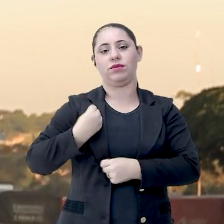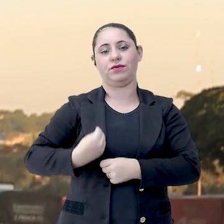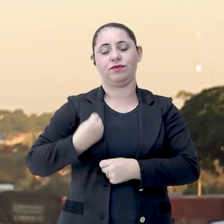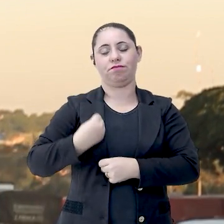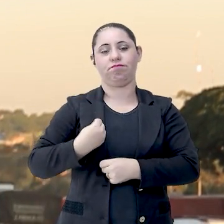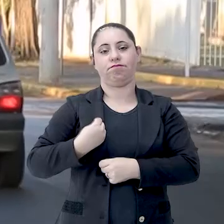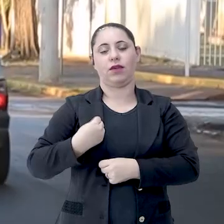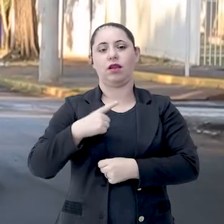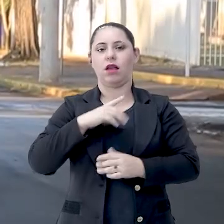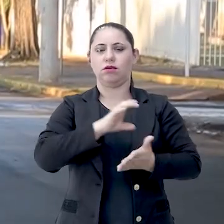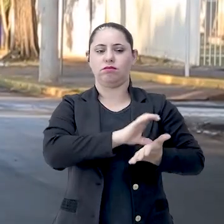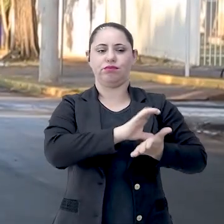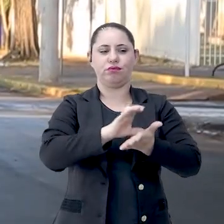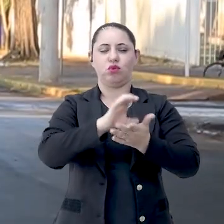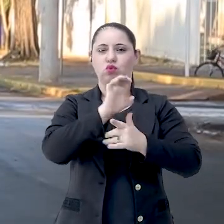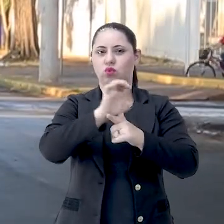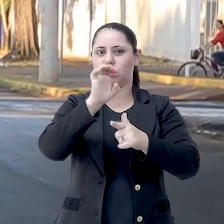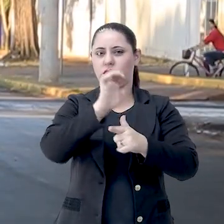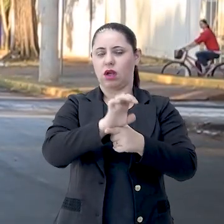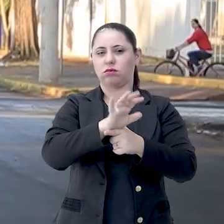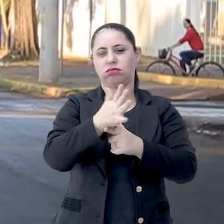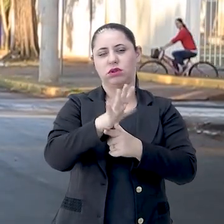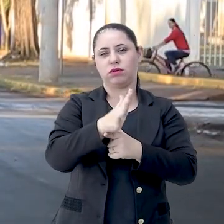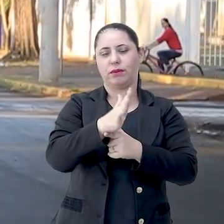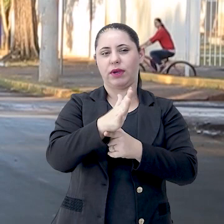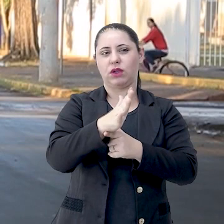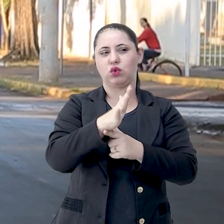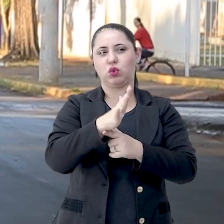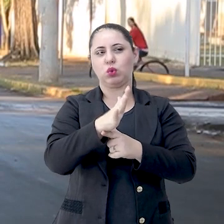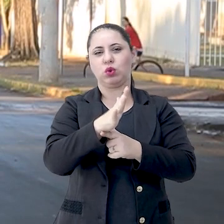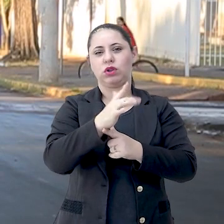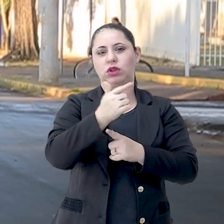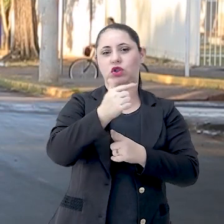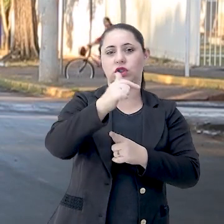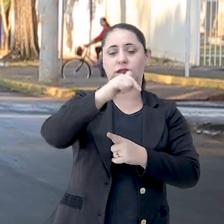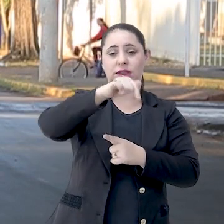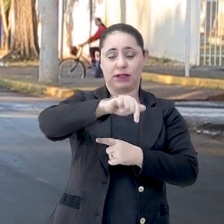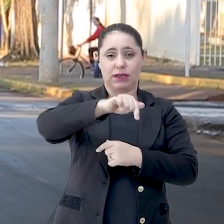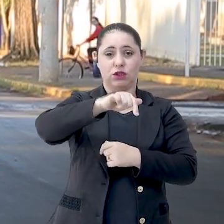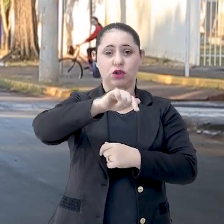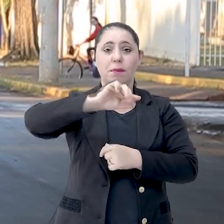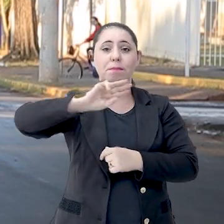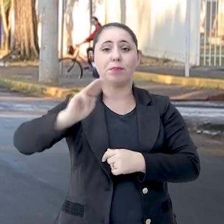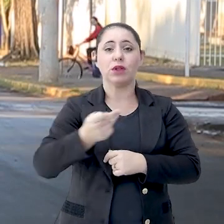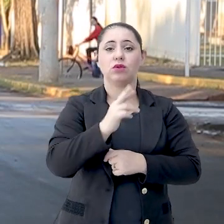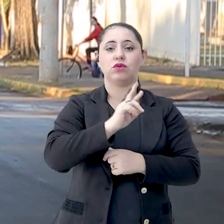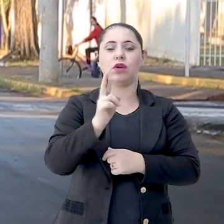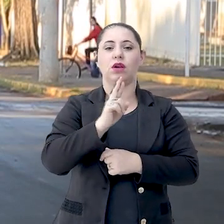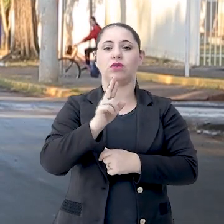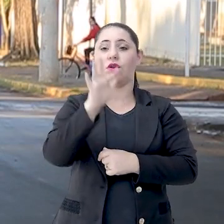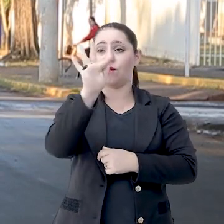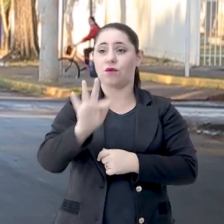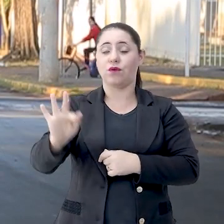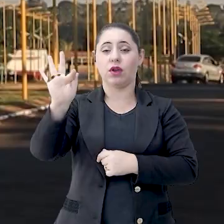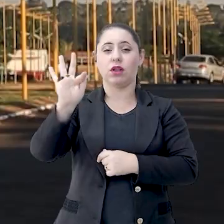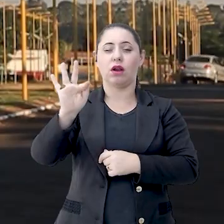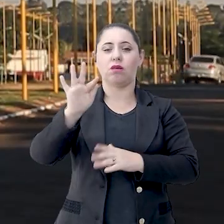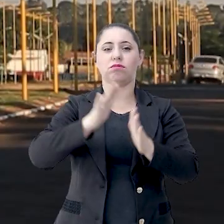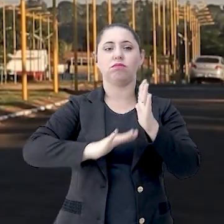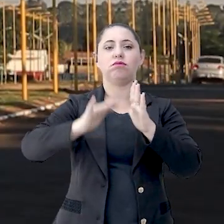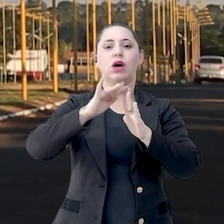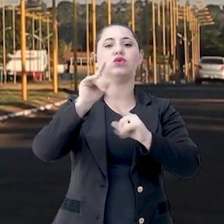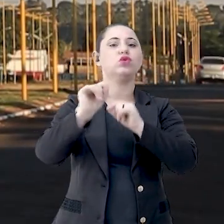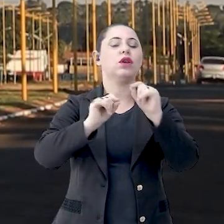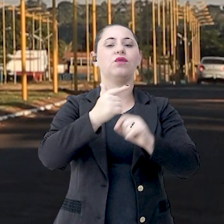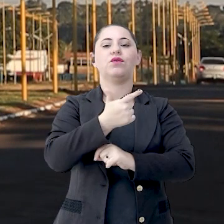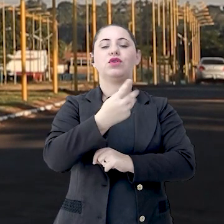da cidade. A população destacou como fundamental obras de pavimentação e restauração das vias públicas, que